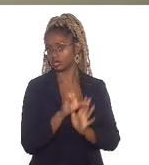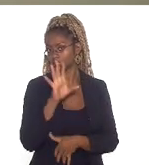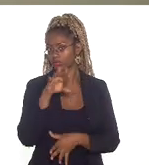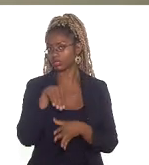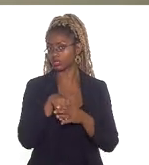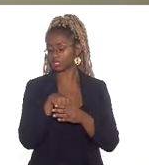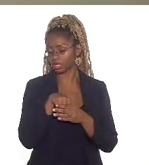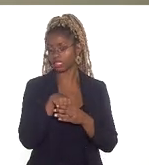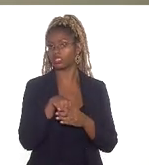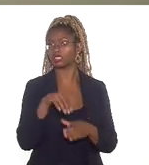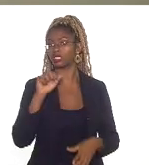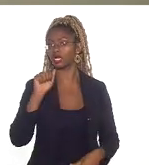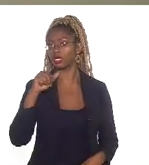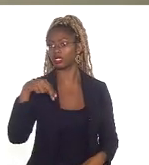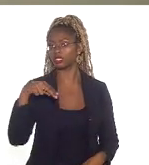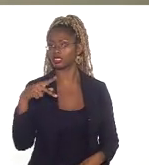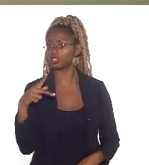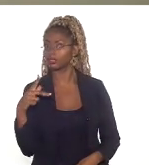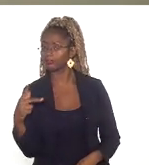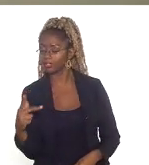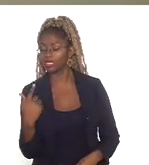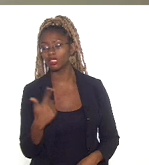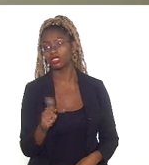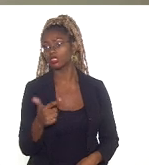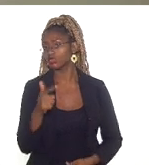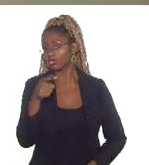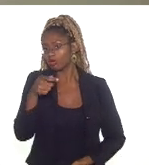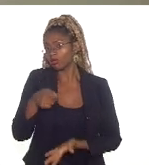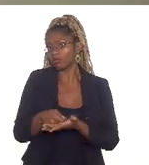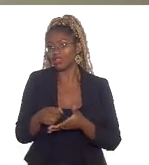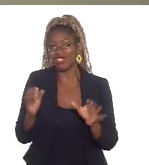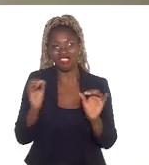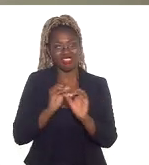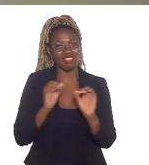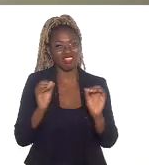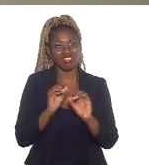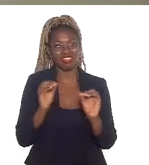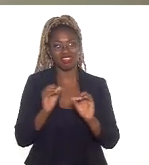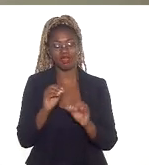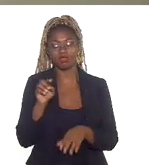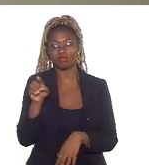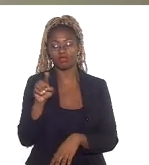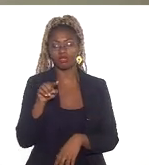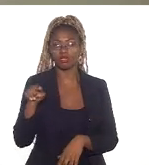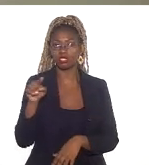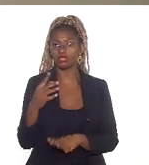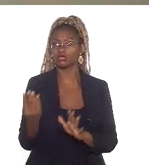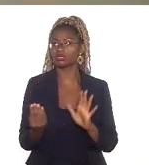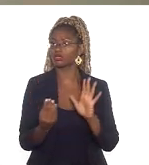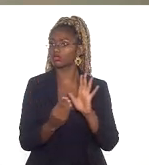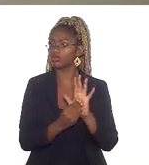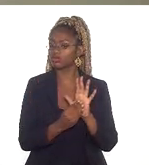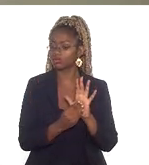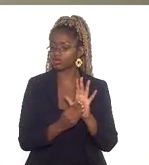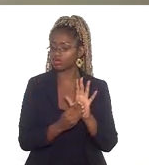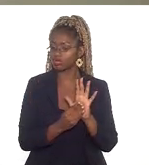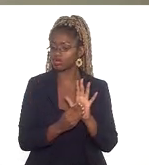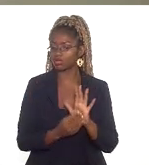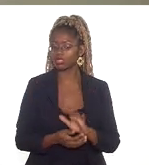interna da ANP nenhuma obrigação deles alocarem no estado X, Y,